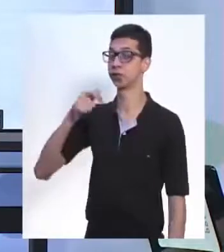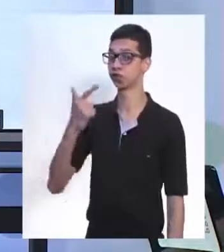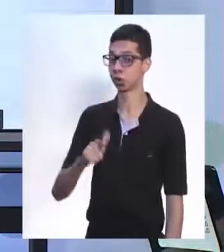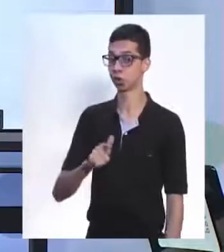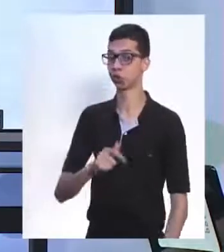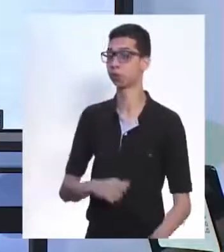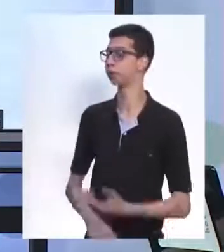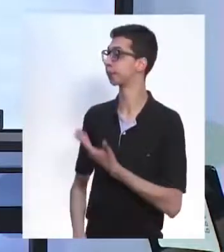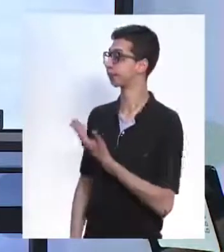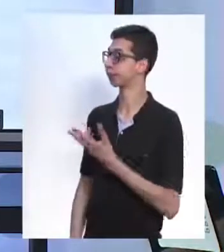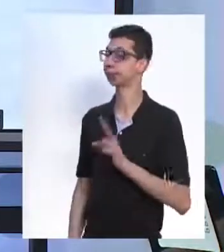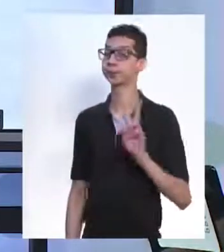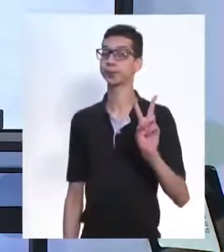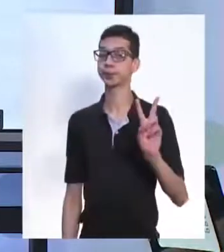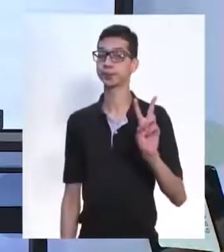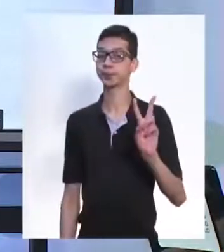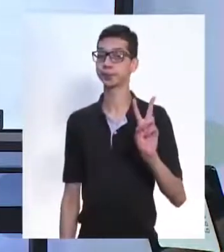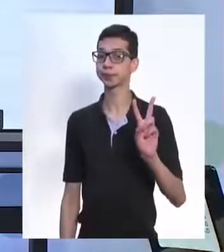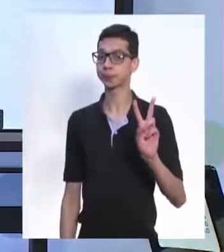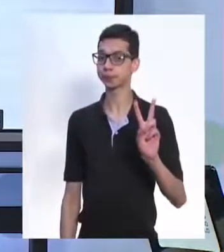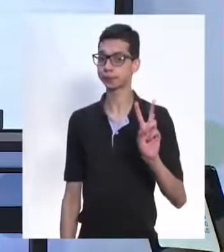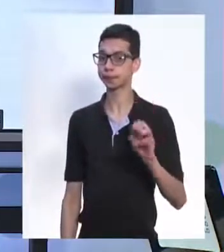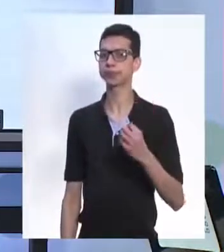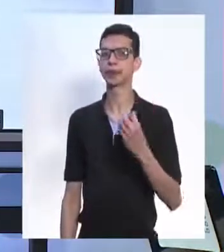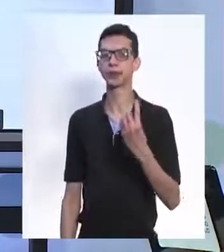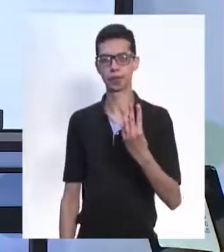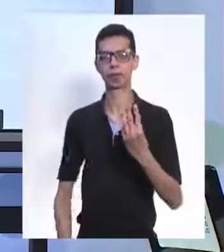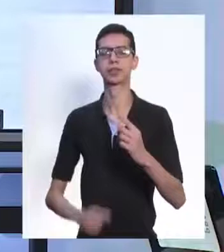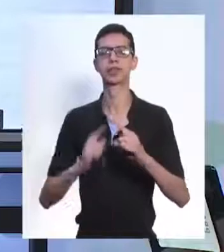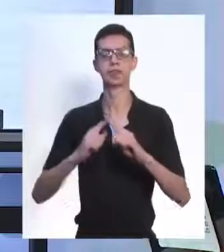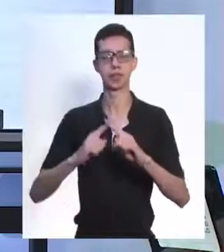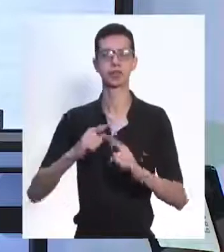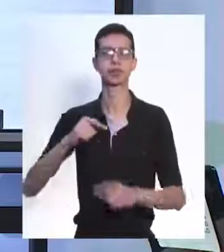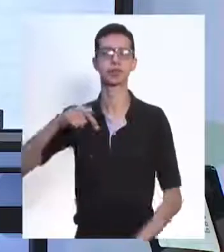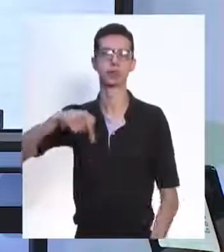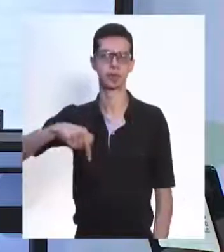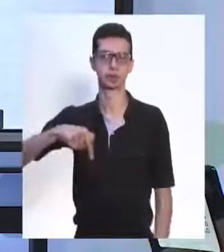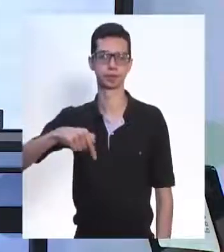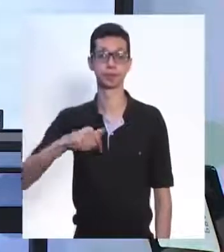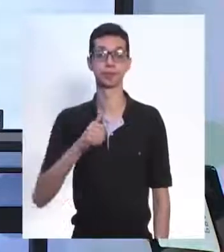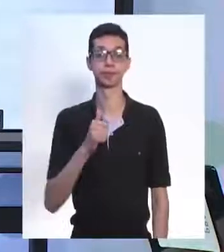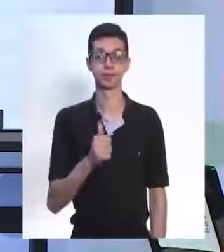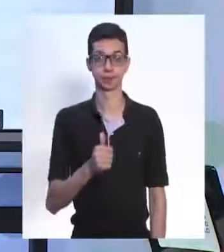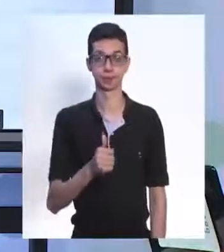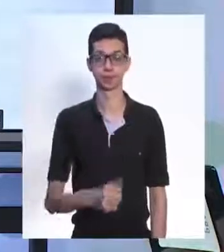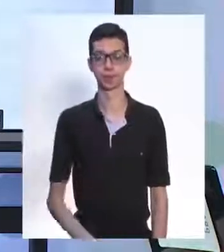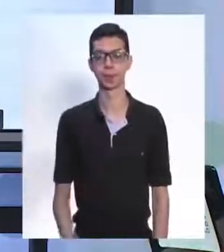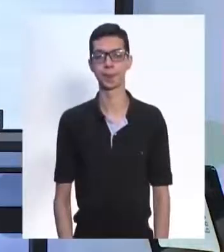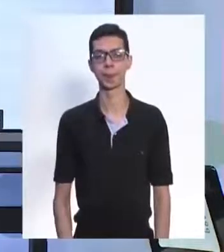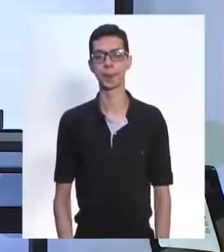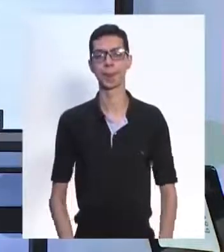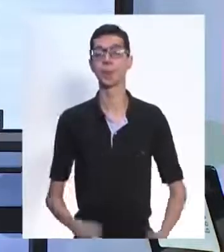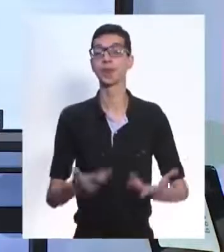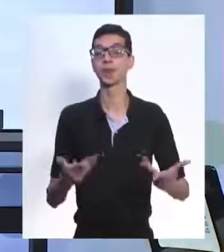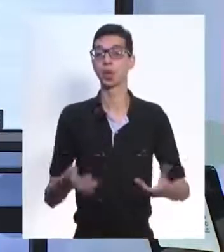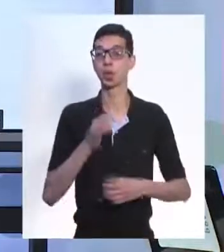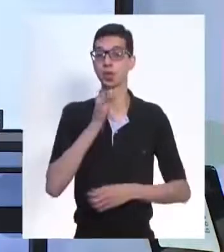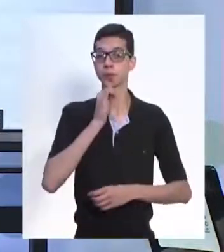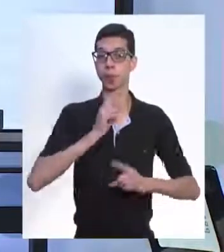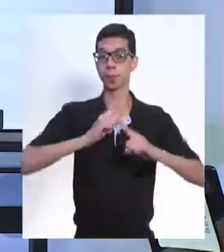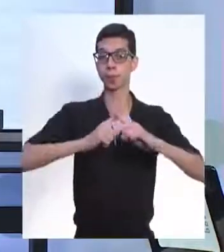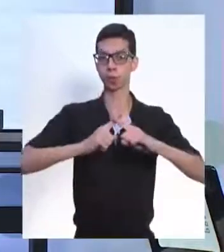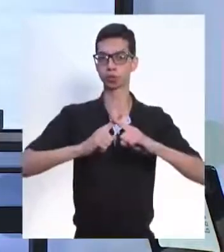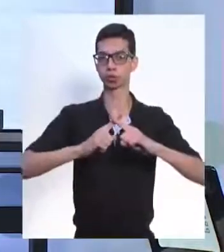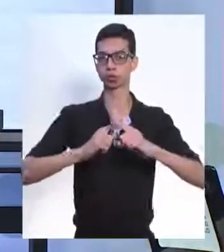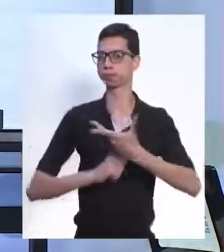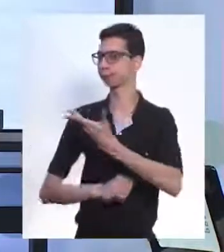valor é 3 vezes o quê, né? Então, essa relação de multiplicação. Então, eu estou